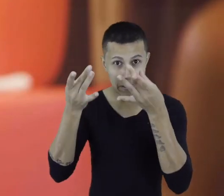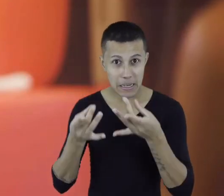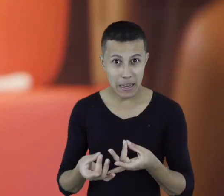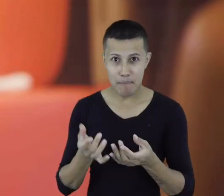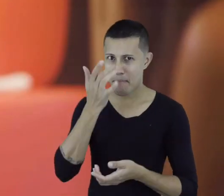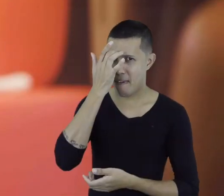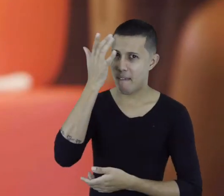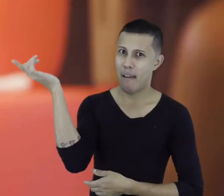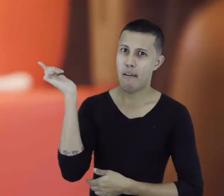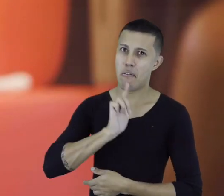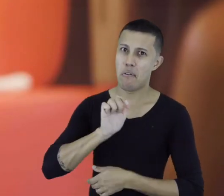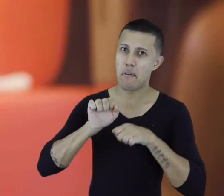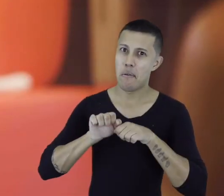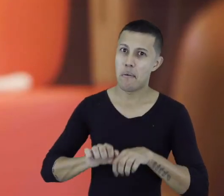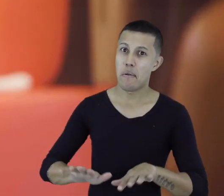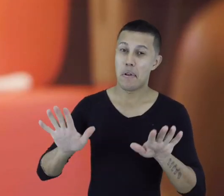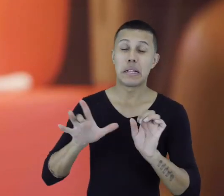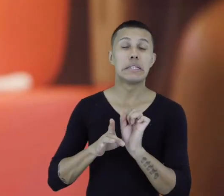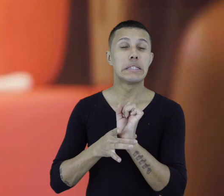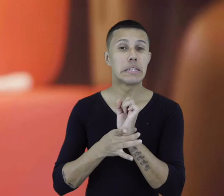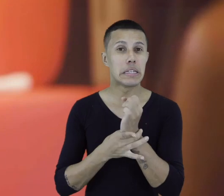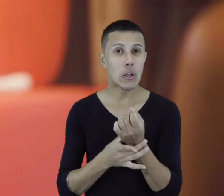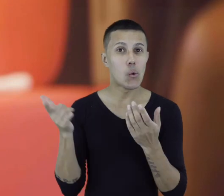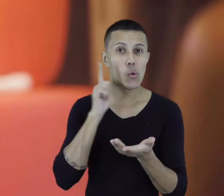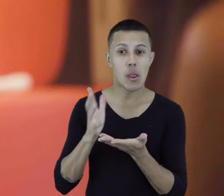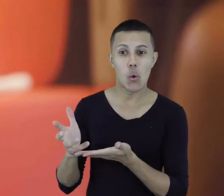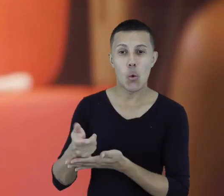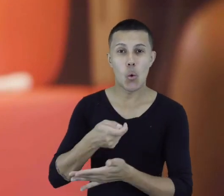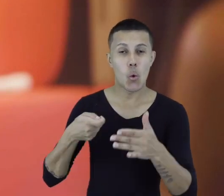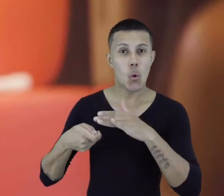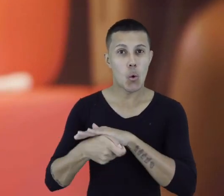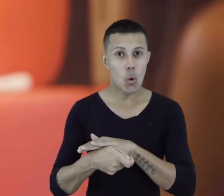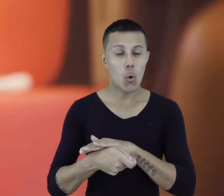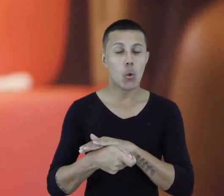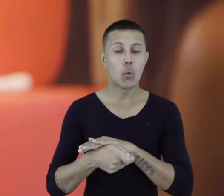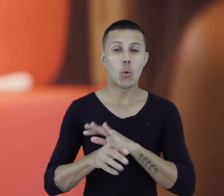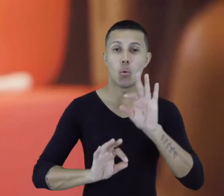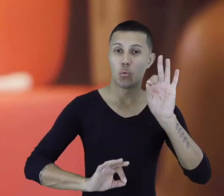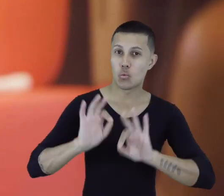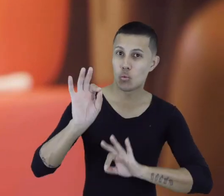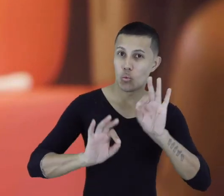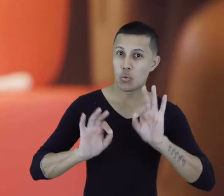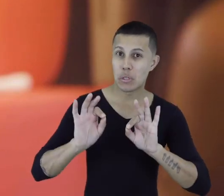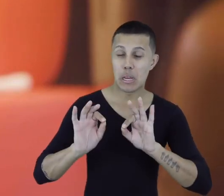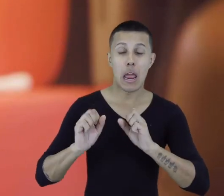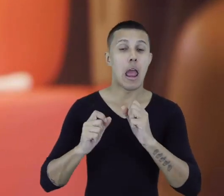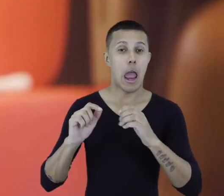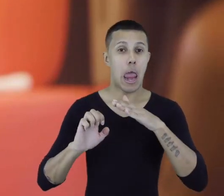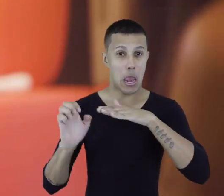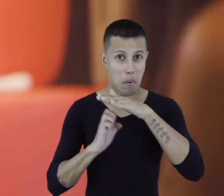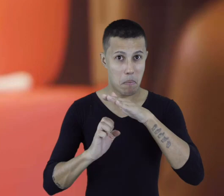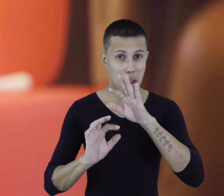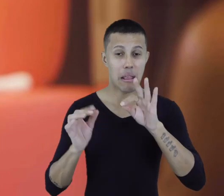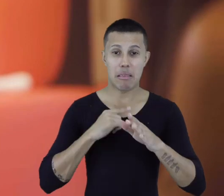fica mais fácil, né? A gente fica mais seguras na hora de captar, assim, a gente tem um pitch muito estruturado, nossa empresa é muito estruturada, a